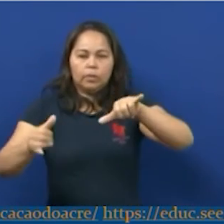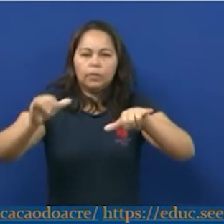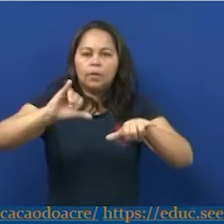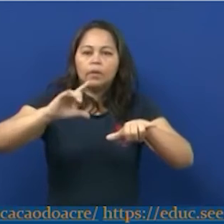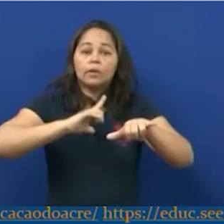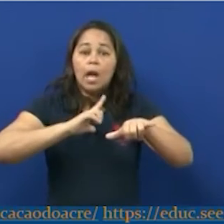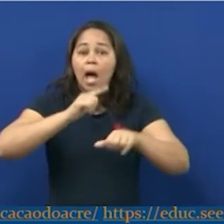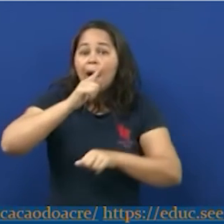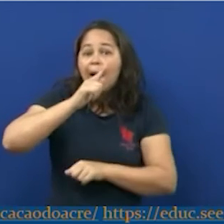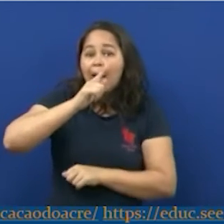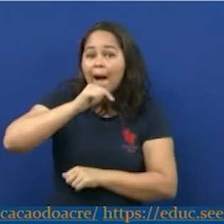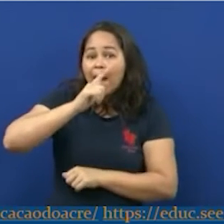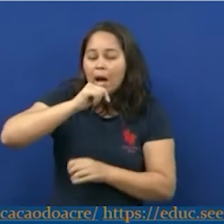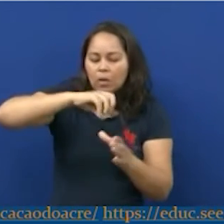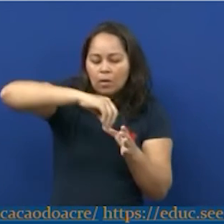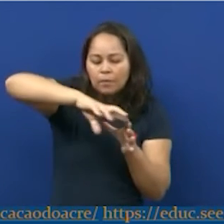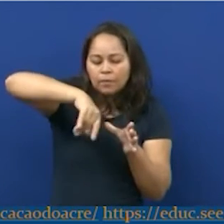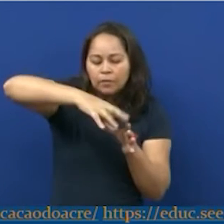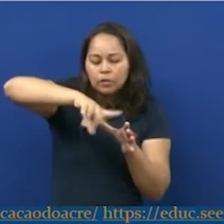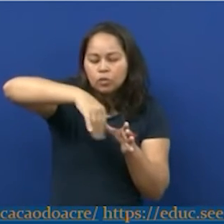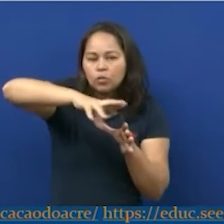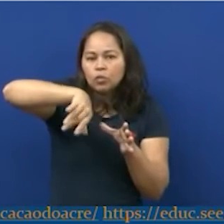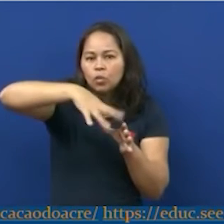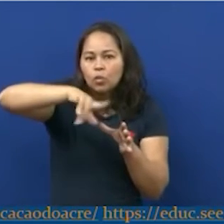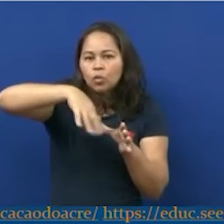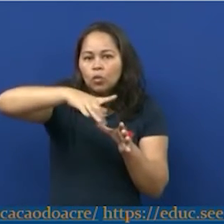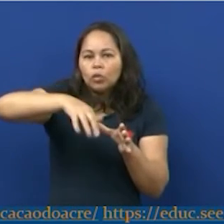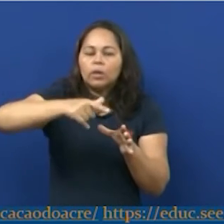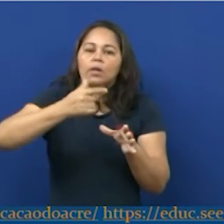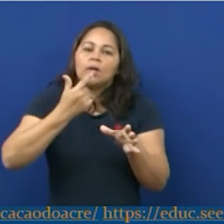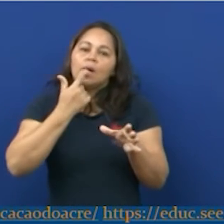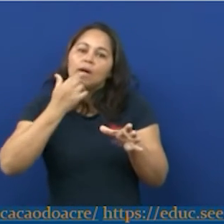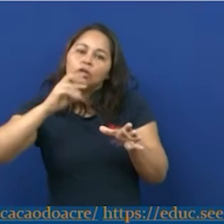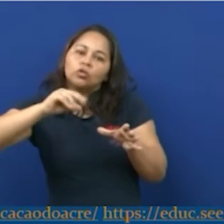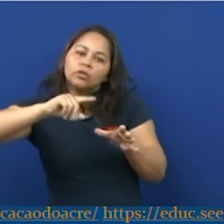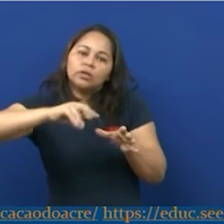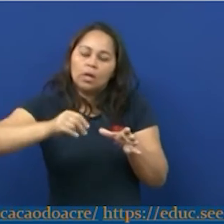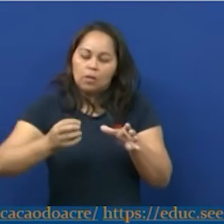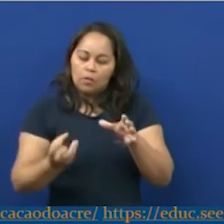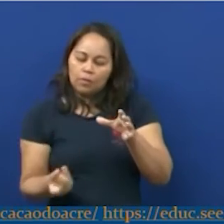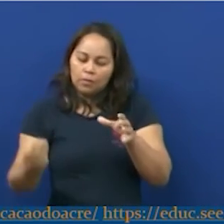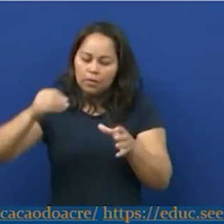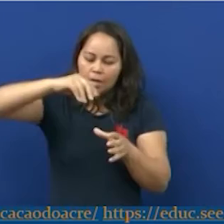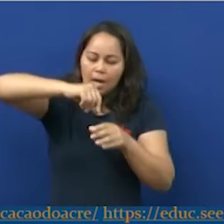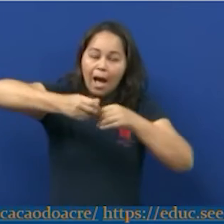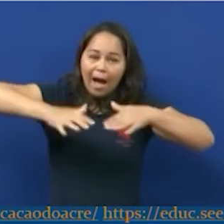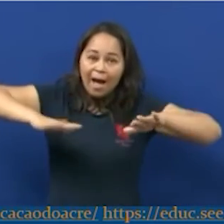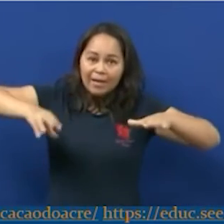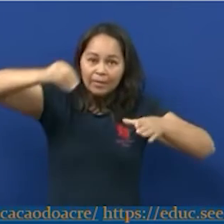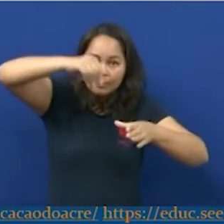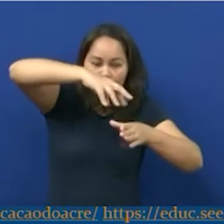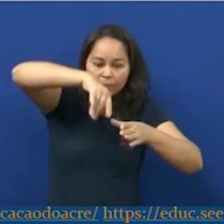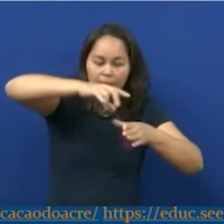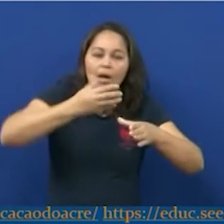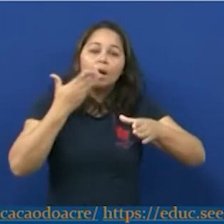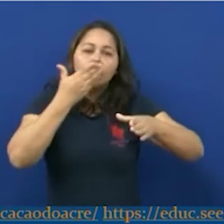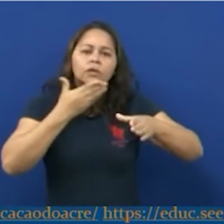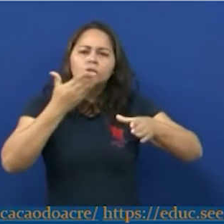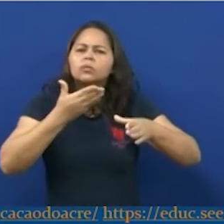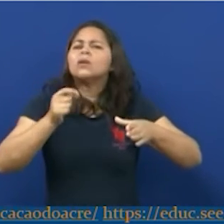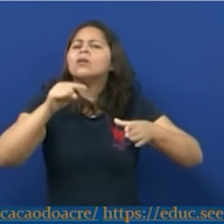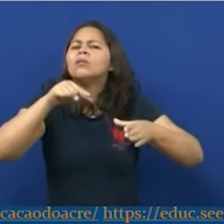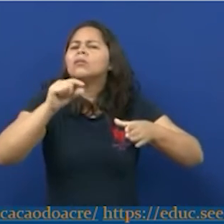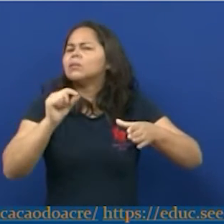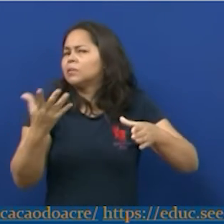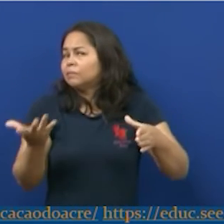de água à mistura formada pelo sal de cozinha, areia e açúcar, obtém-se um sistema o